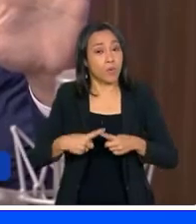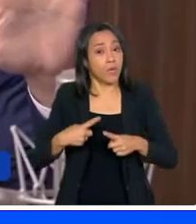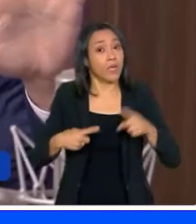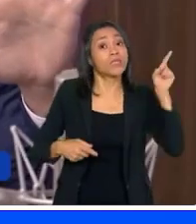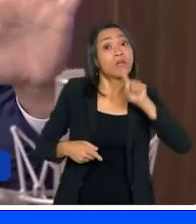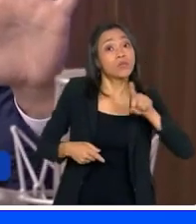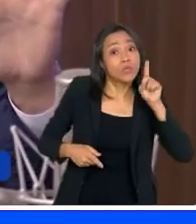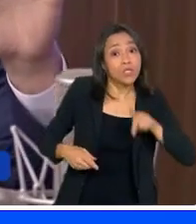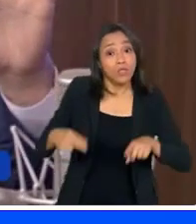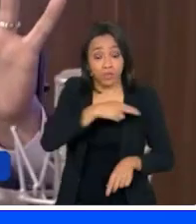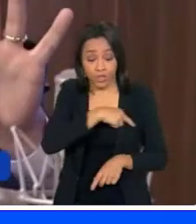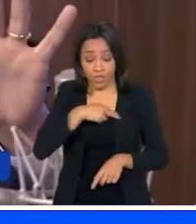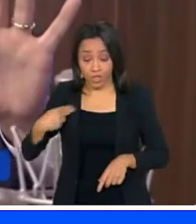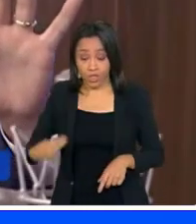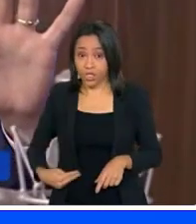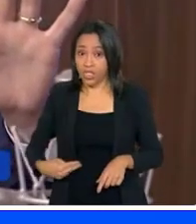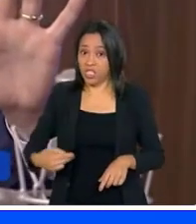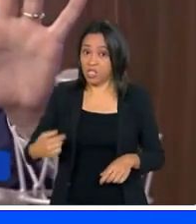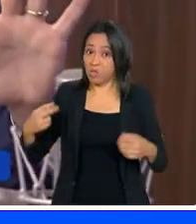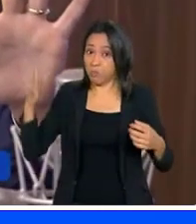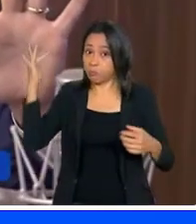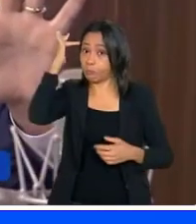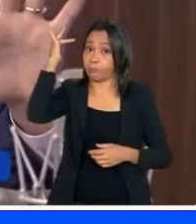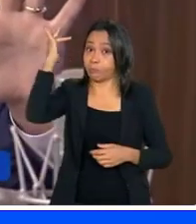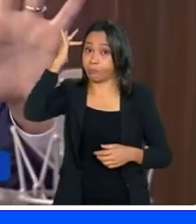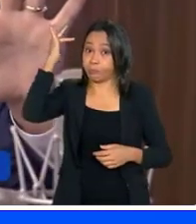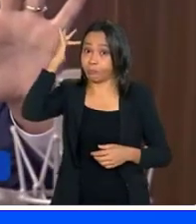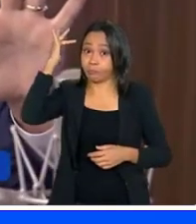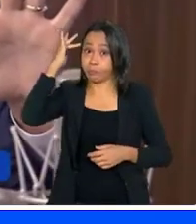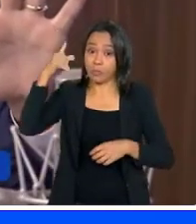né, e que nessa briga de gigantes a gente